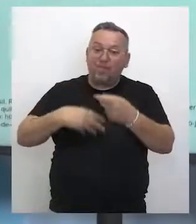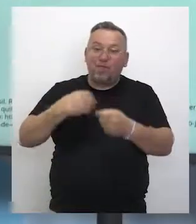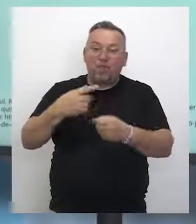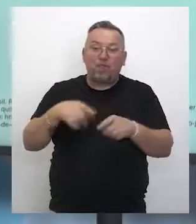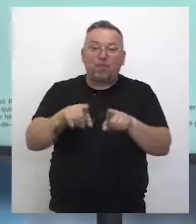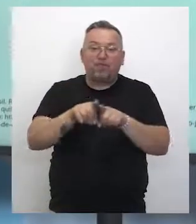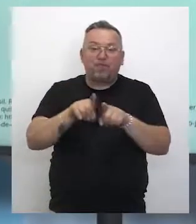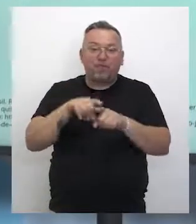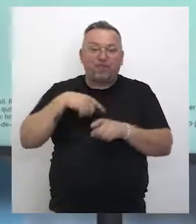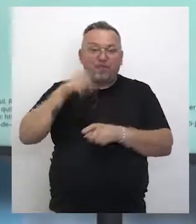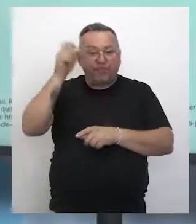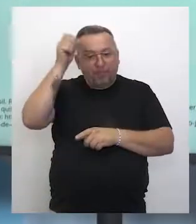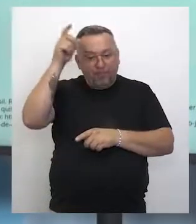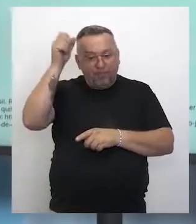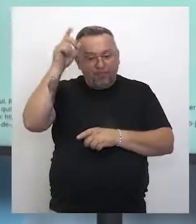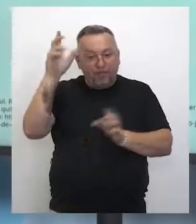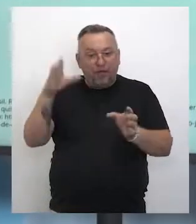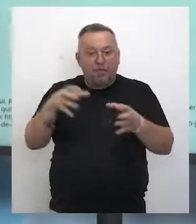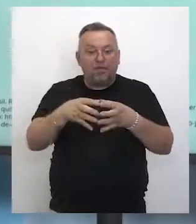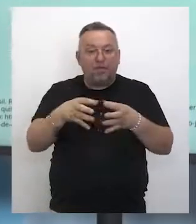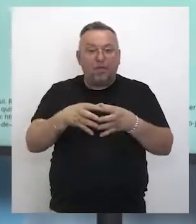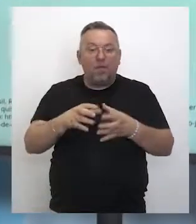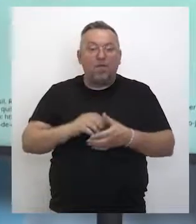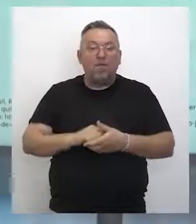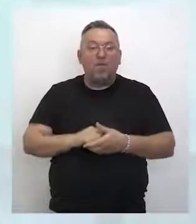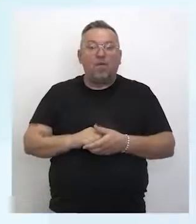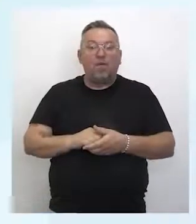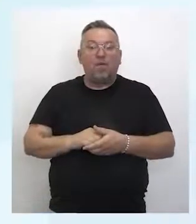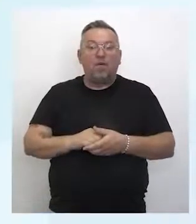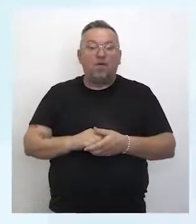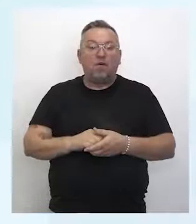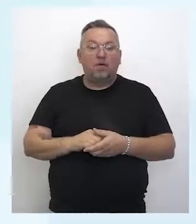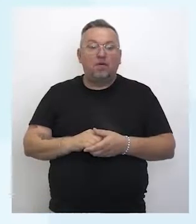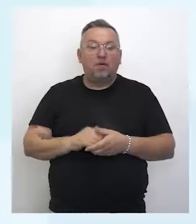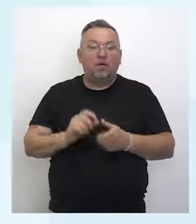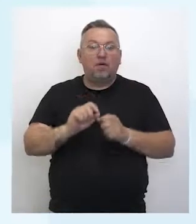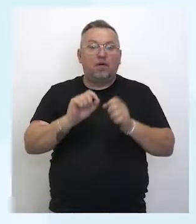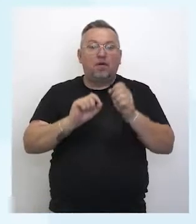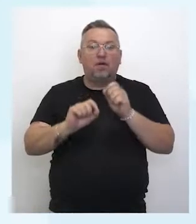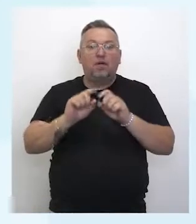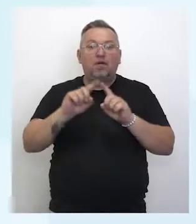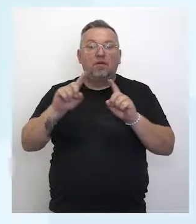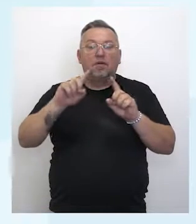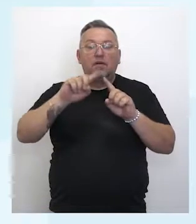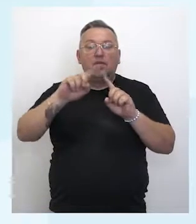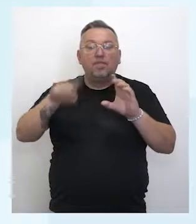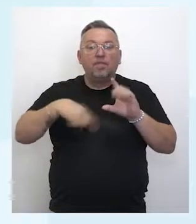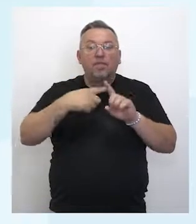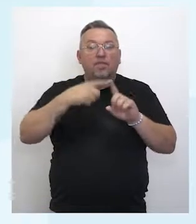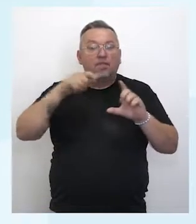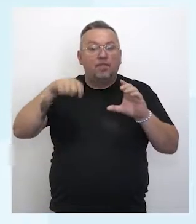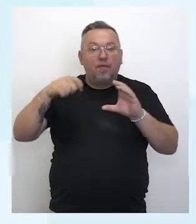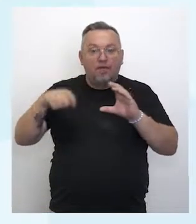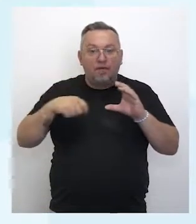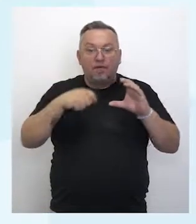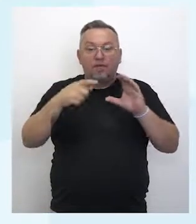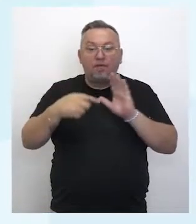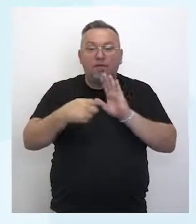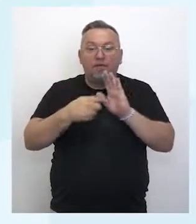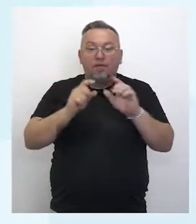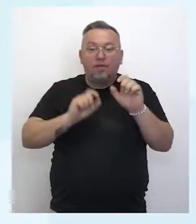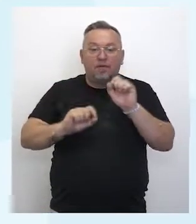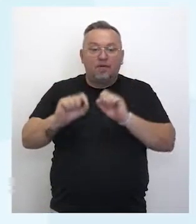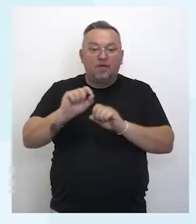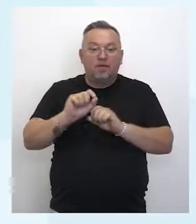né, essas culturas dessas comunidades tradicionais. E aí nós vamos ver mais um vídeo, né, que aí vai, né, retratar e ilustrar